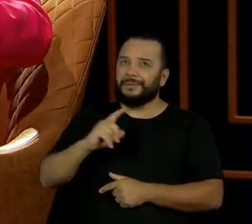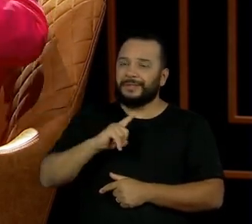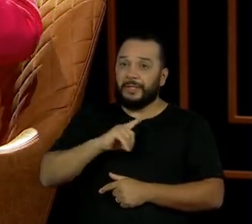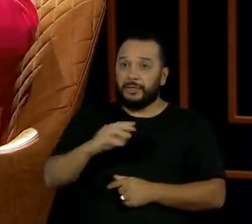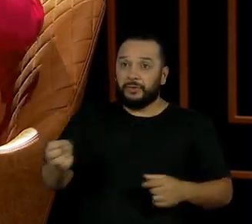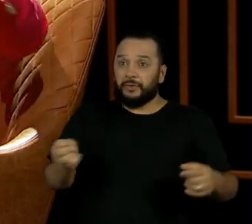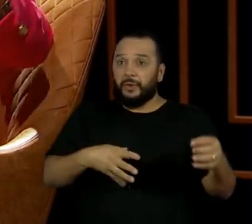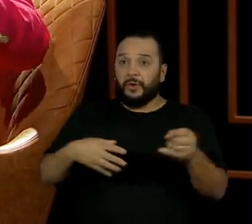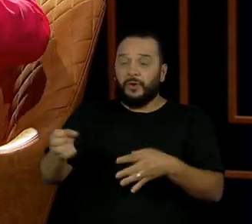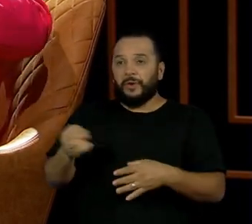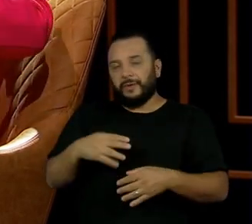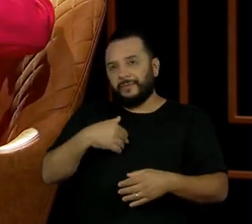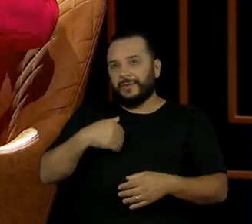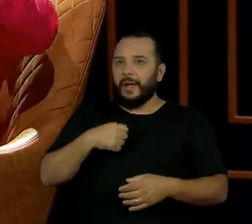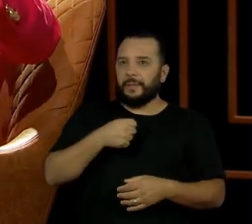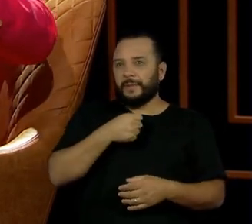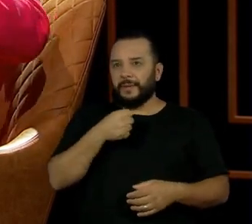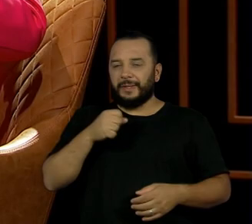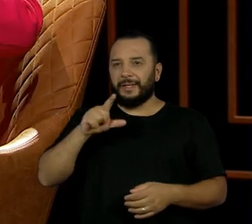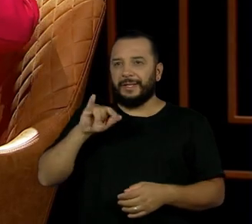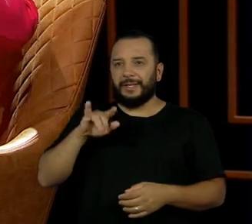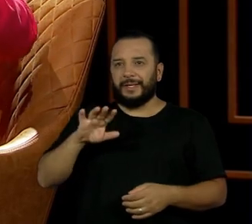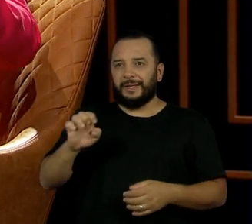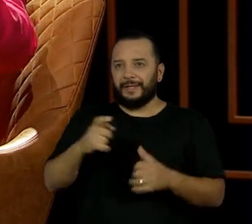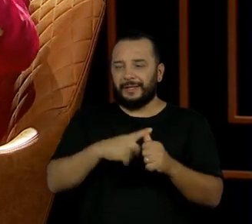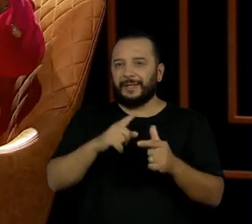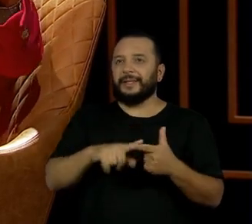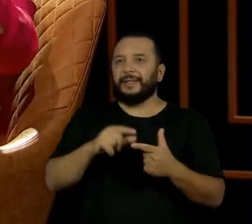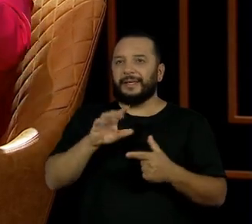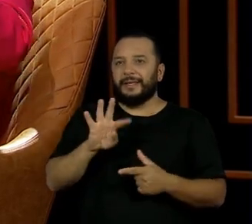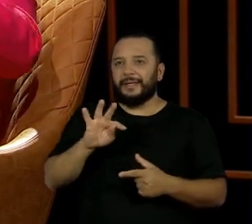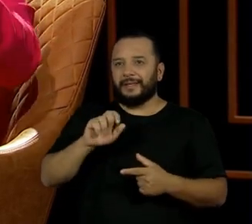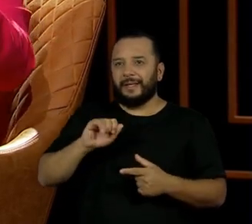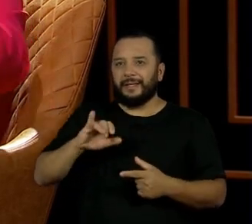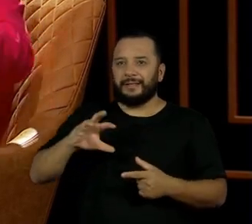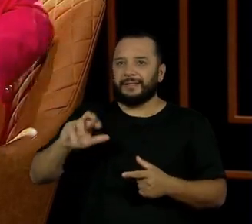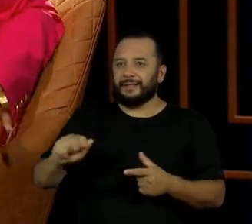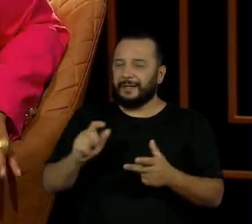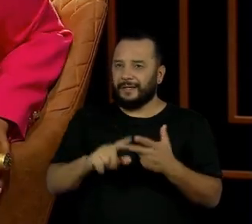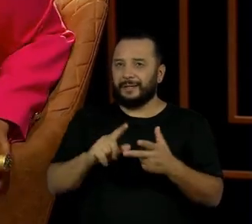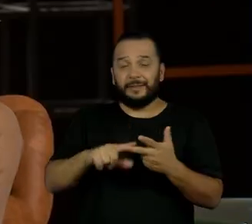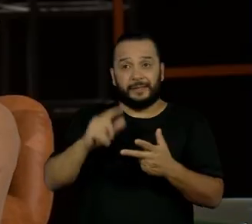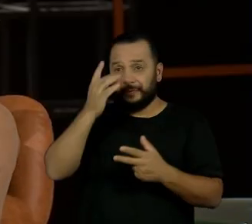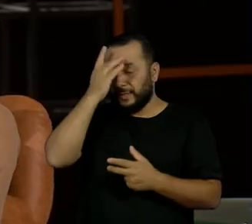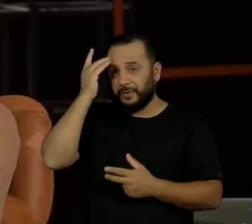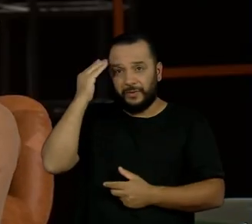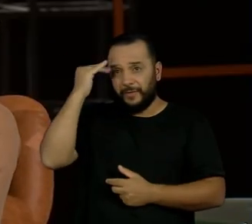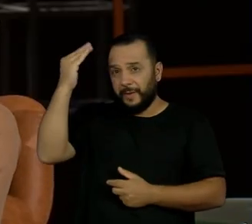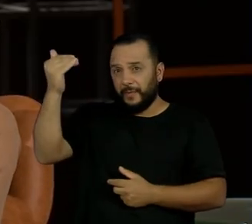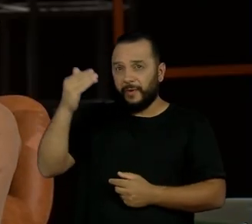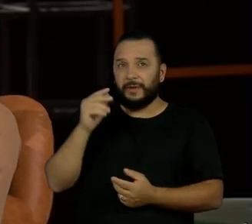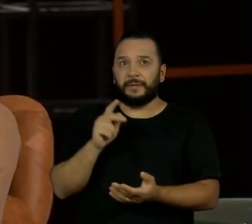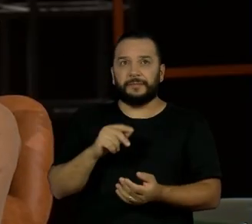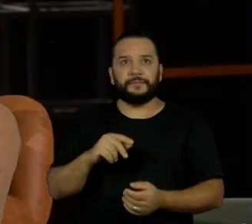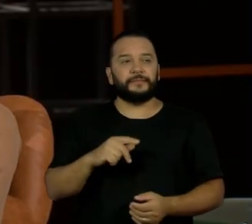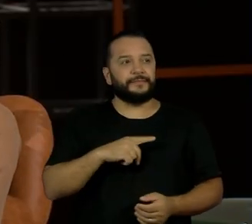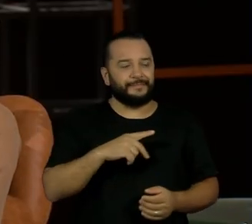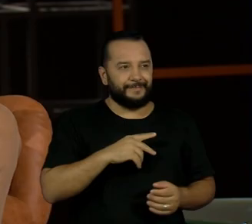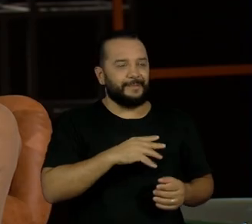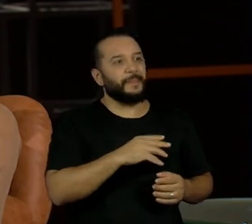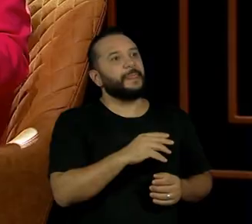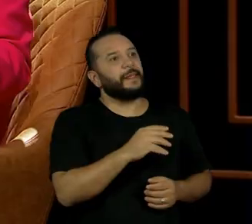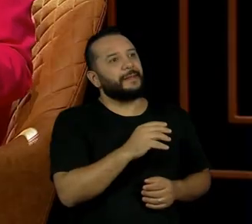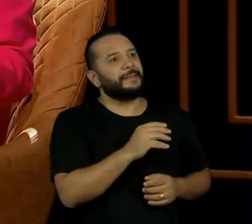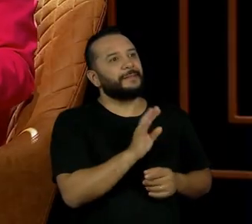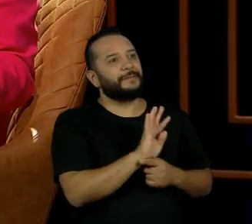cantoras que é Liniker de Luna passe a Reis tem muita gente bacana aí mas um depoimento Ai